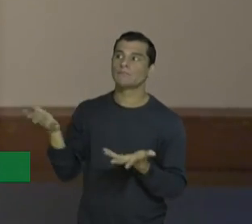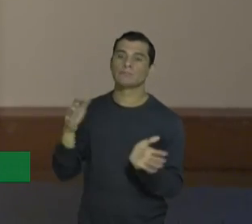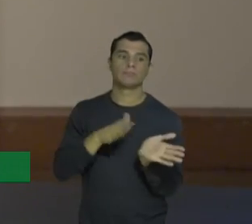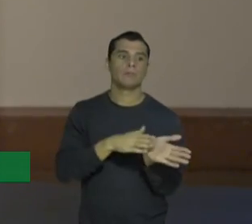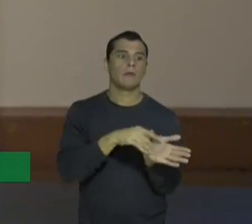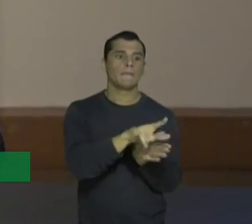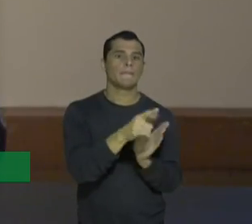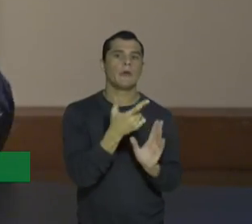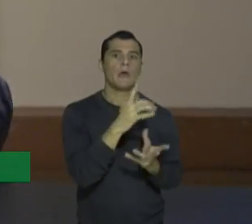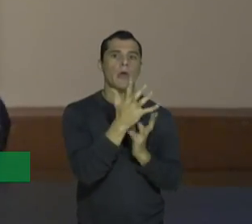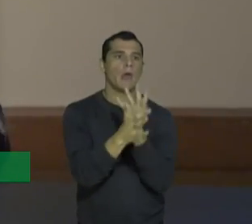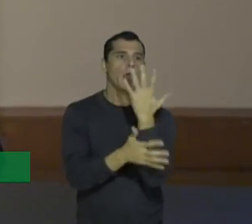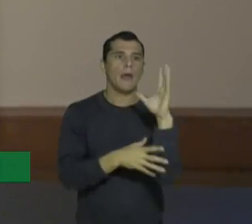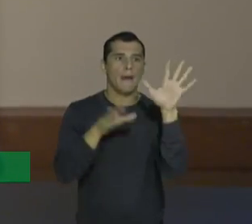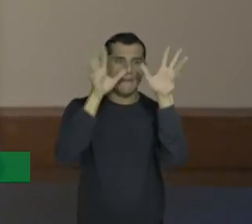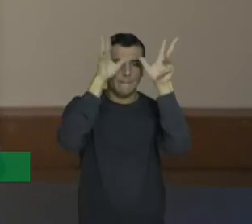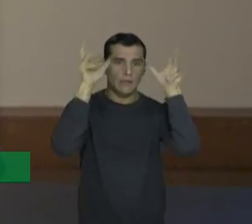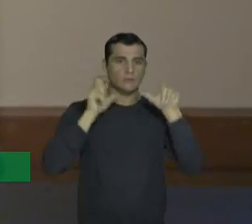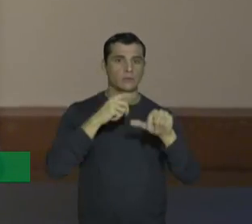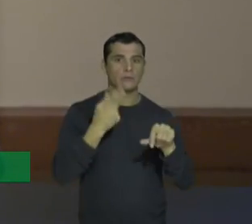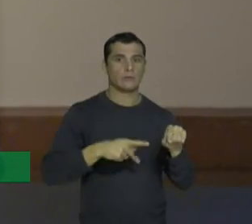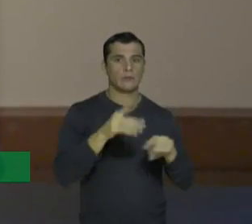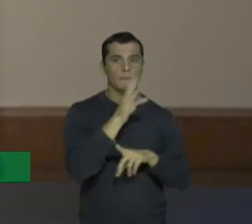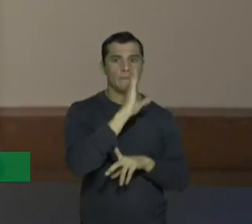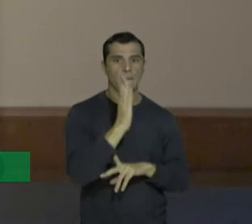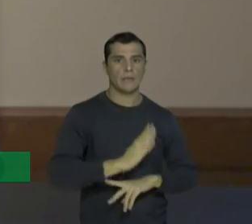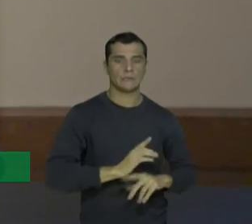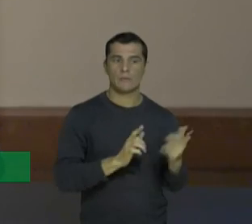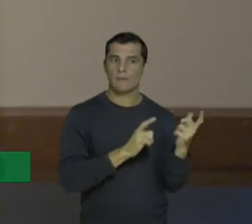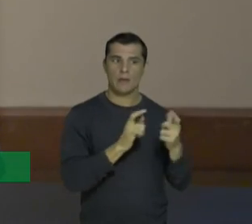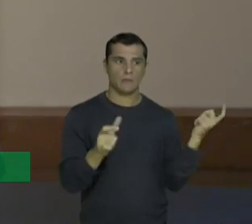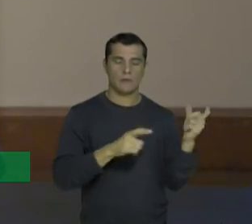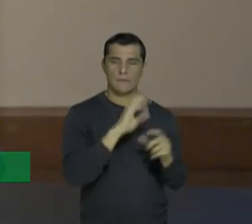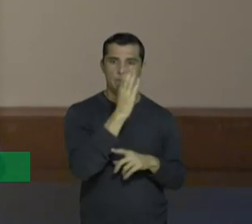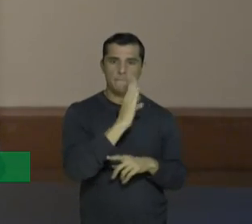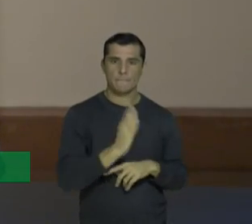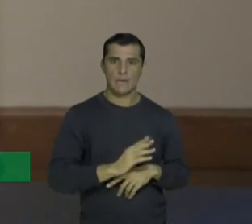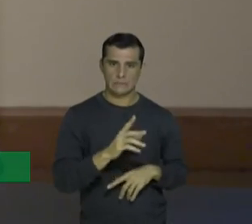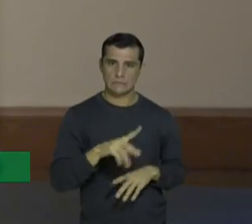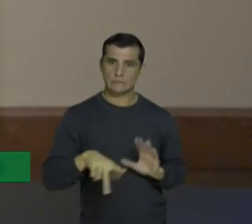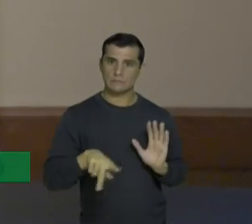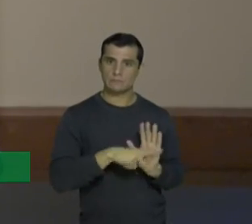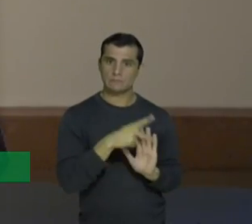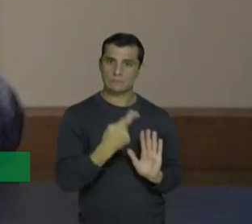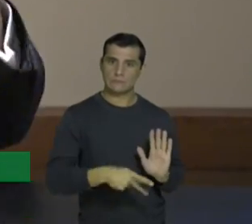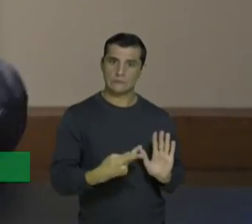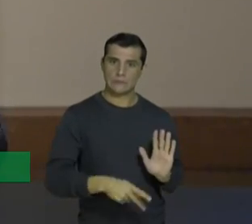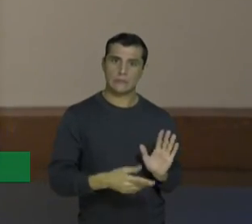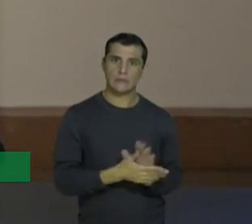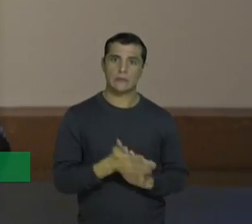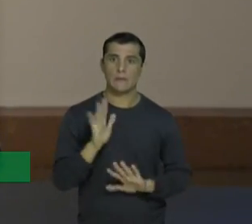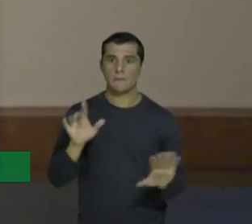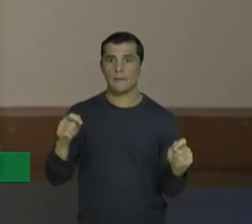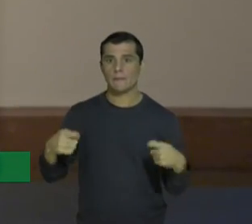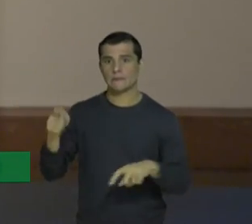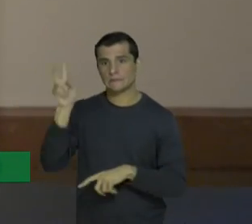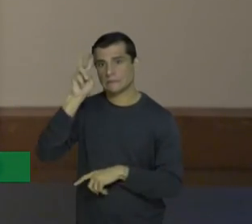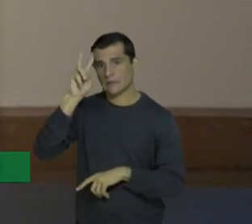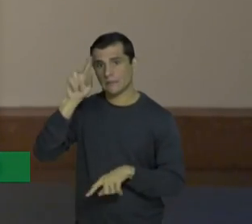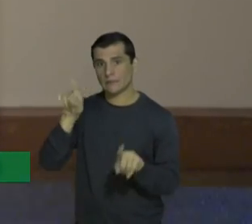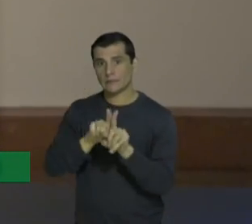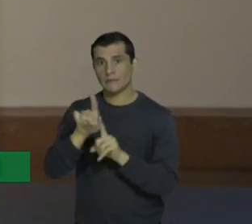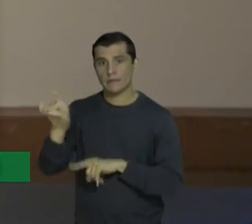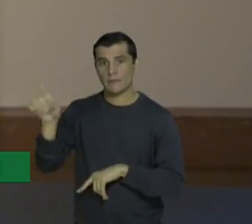Amazônia que é em grande parte brasileira sua maioria brasileira ah também temos que lembrar Como foi mencionado pelo professor